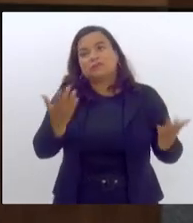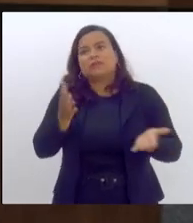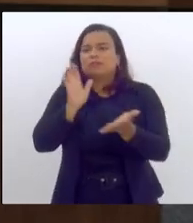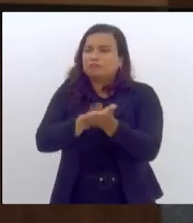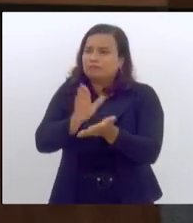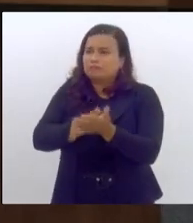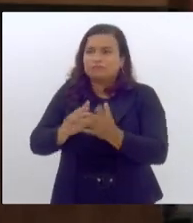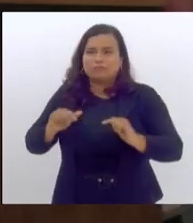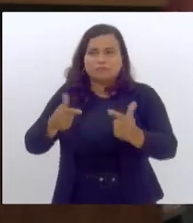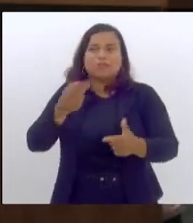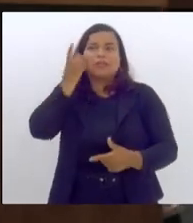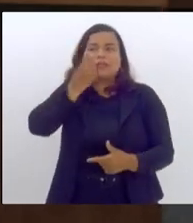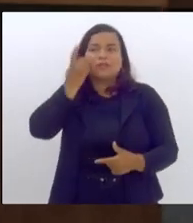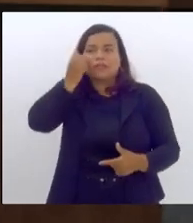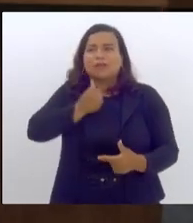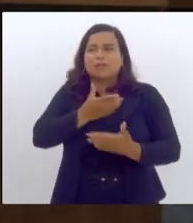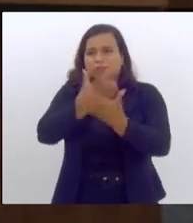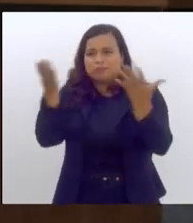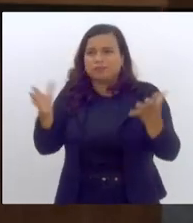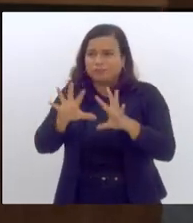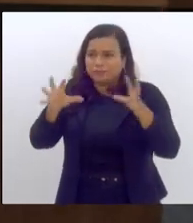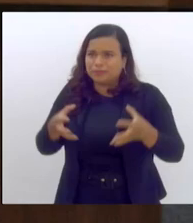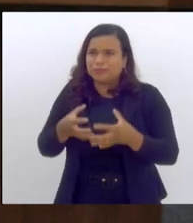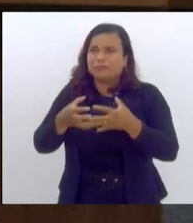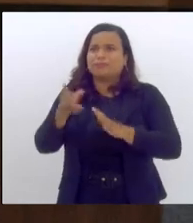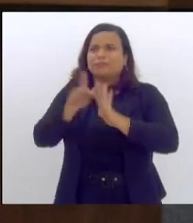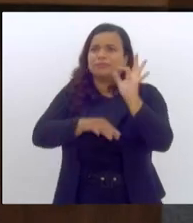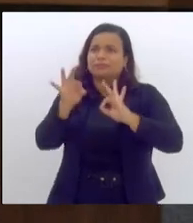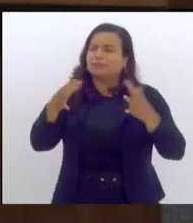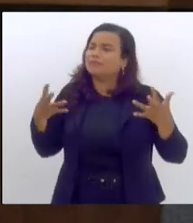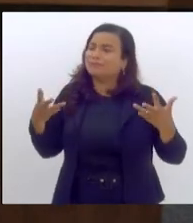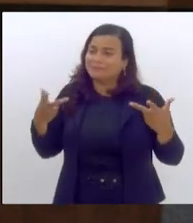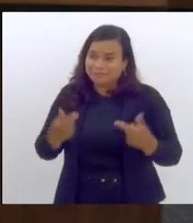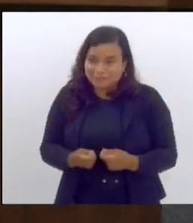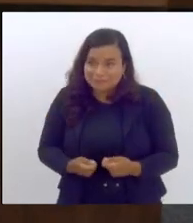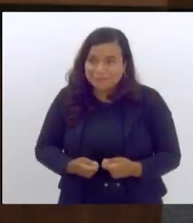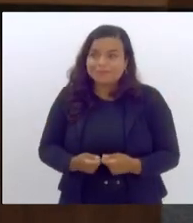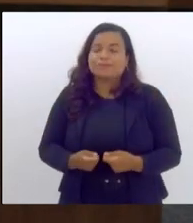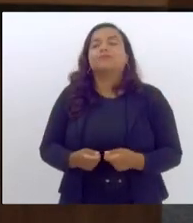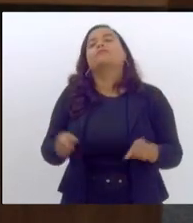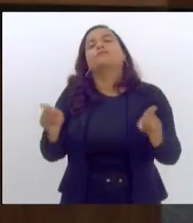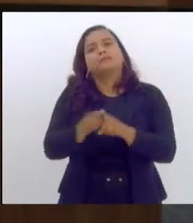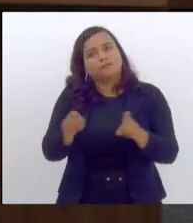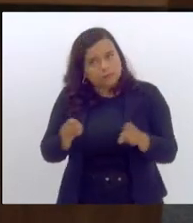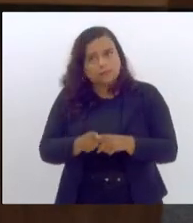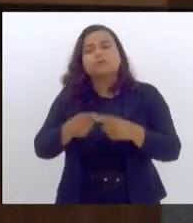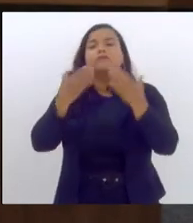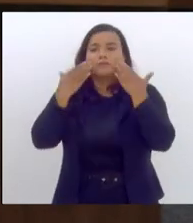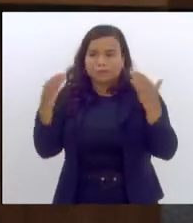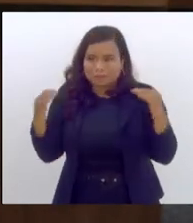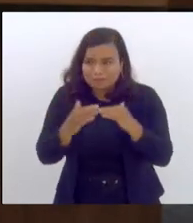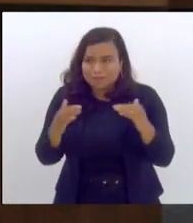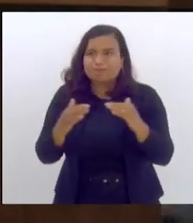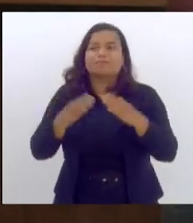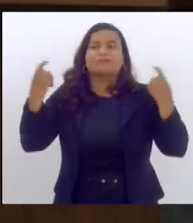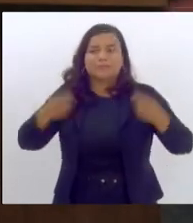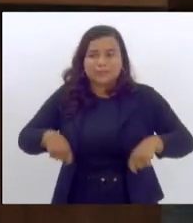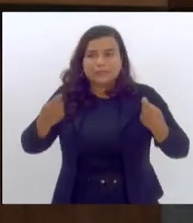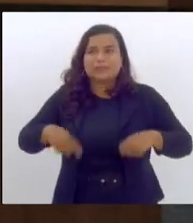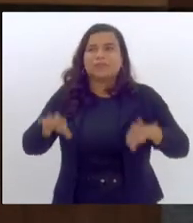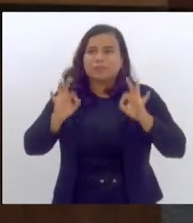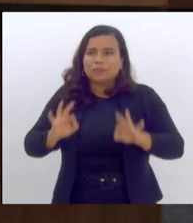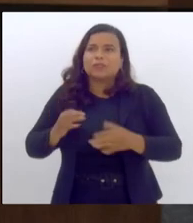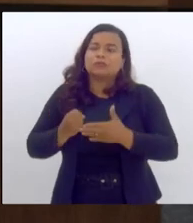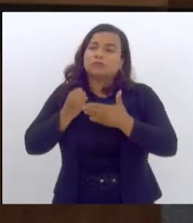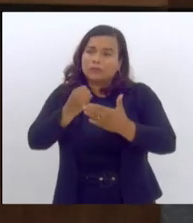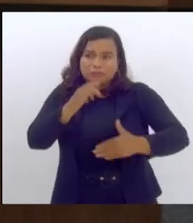das deputadas com esse projeto e mostrar, corroborar a necessidade da gente levar isso